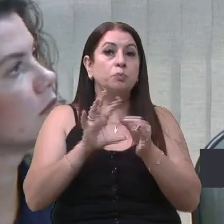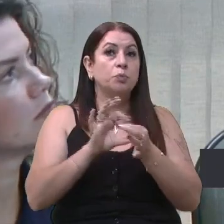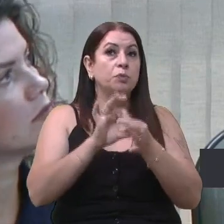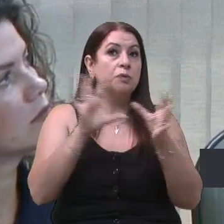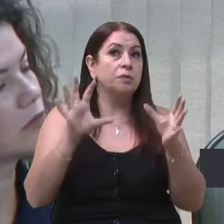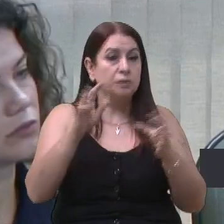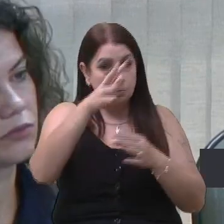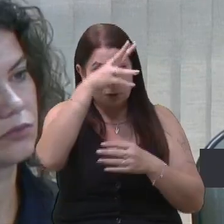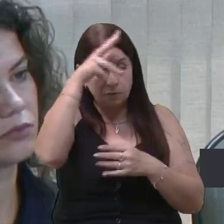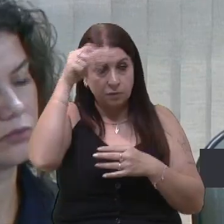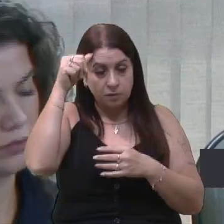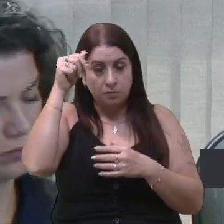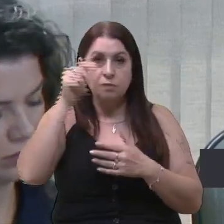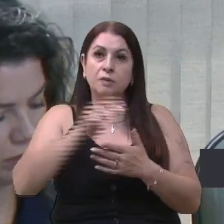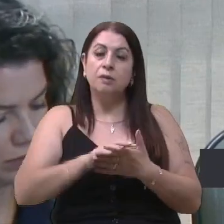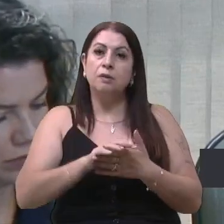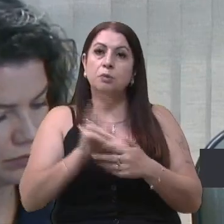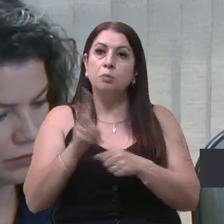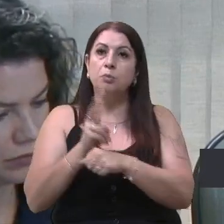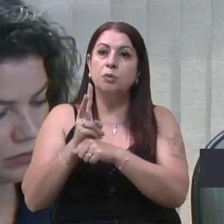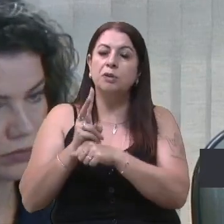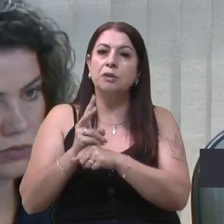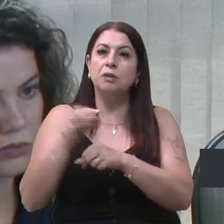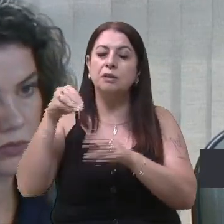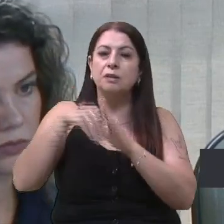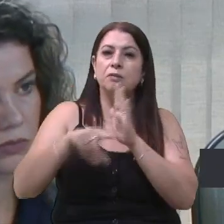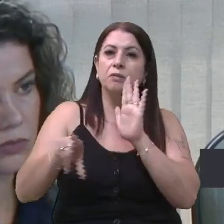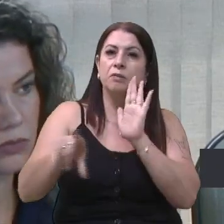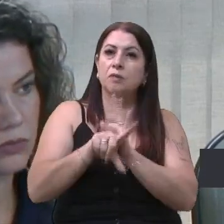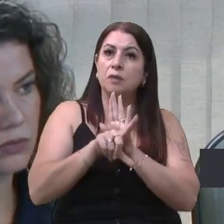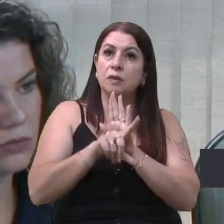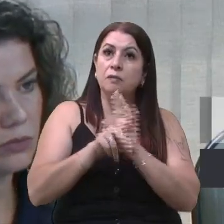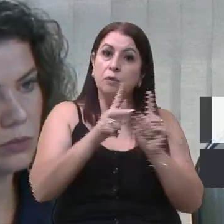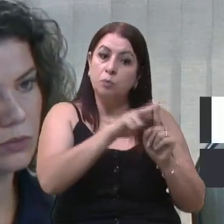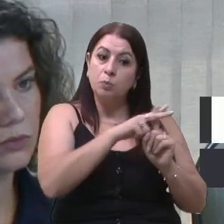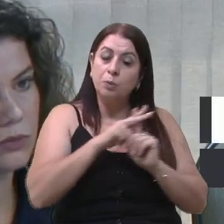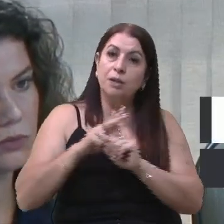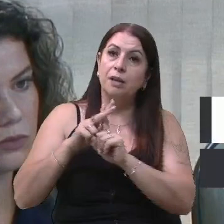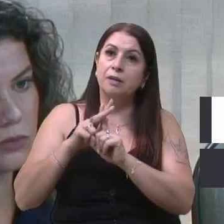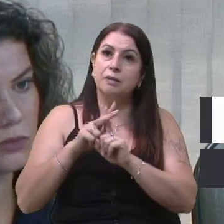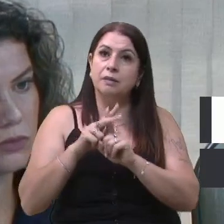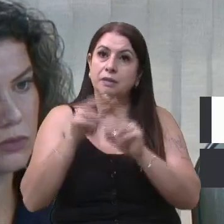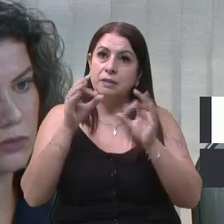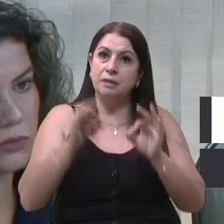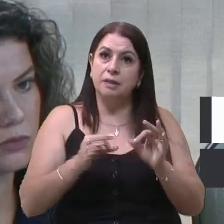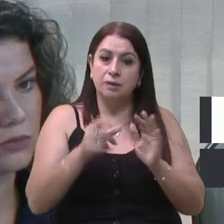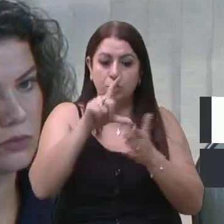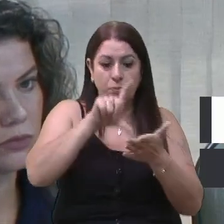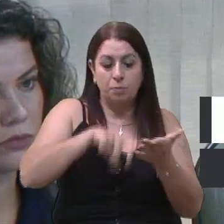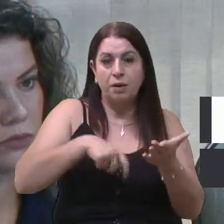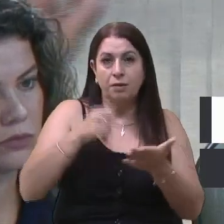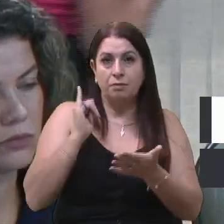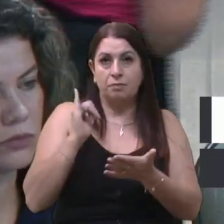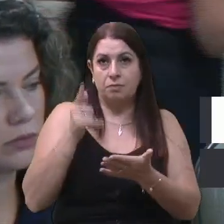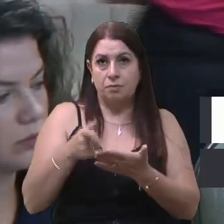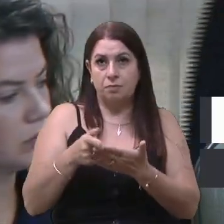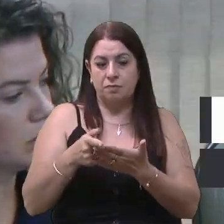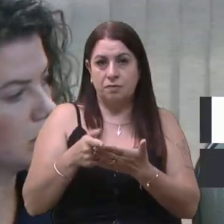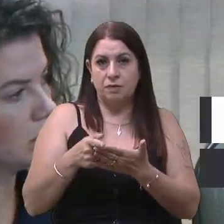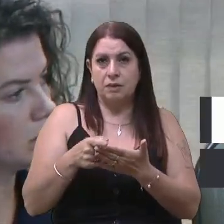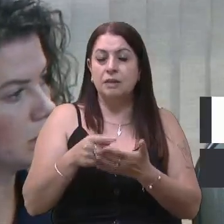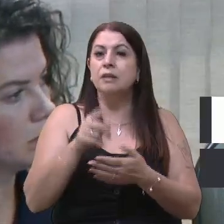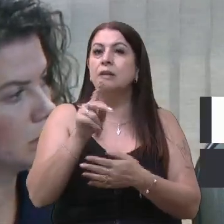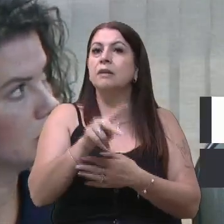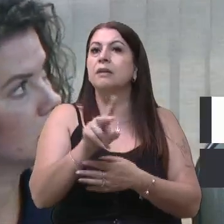Poder Executivo buscar legalmente formas que visem a manutenção da modicidade tarifária, desonerando os usuários